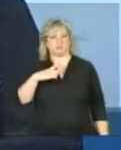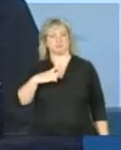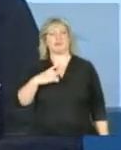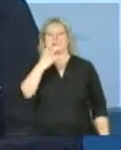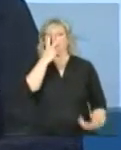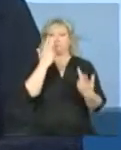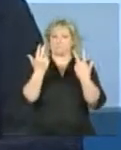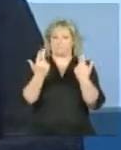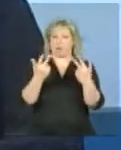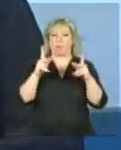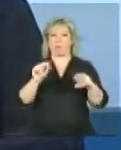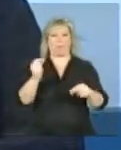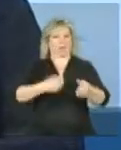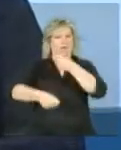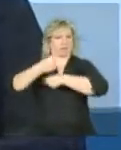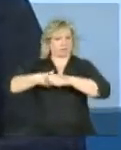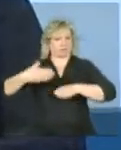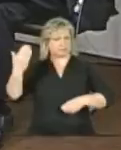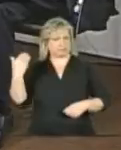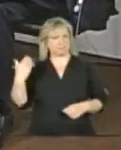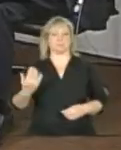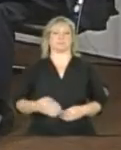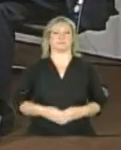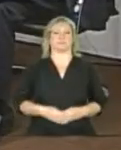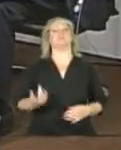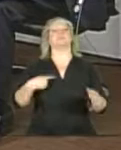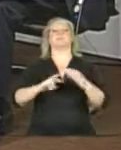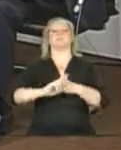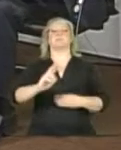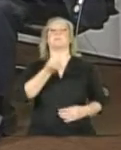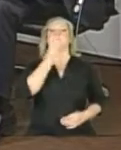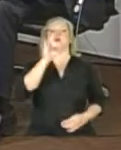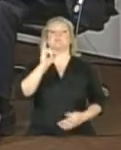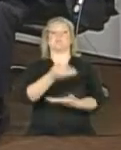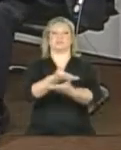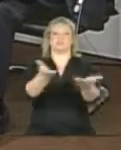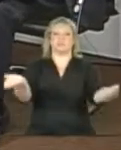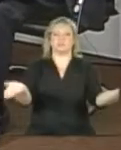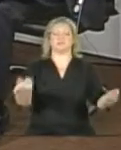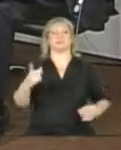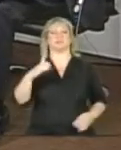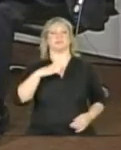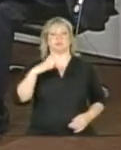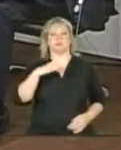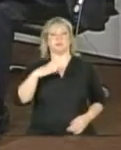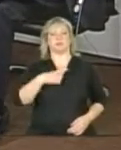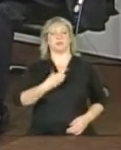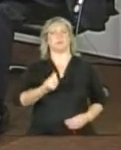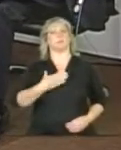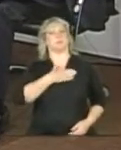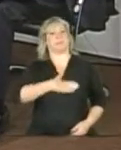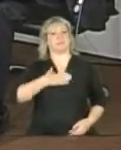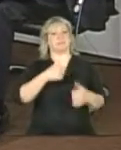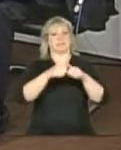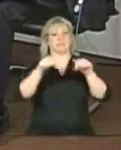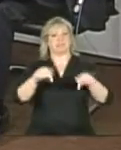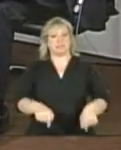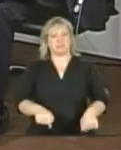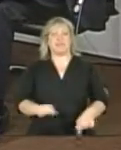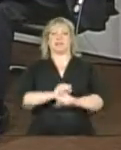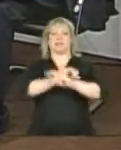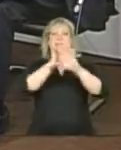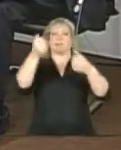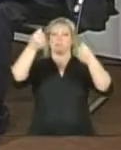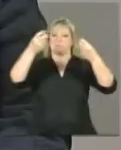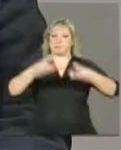parecidos aos dos anos anteriores bom dia bom dia telespectadores é um prazer estar aqui conversando esclarecendo as dúvidas